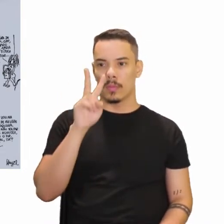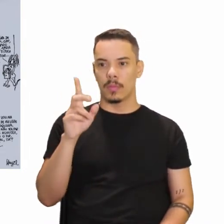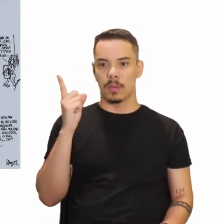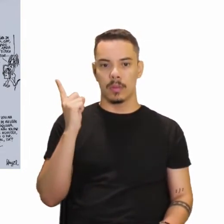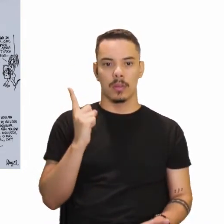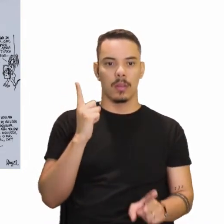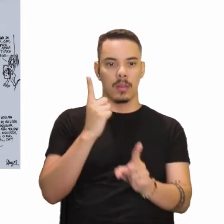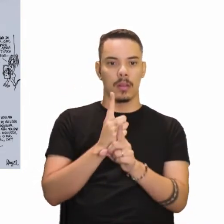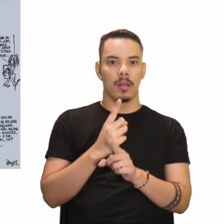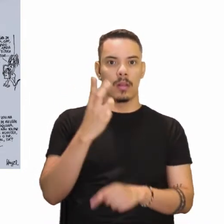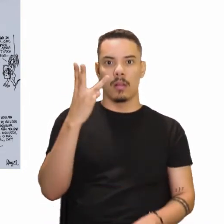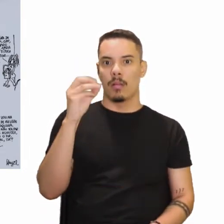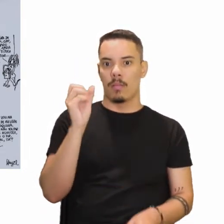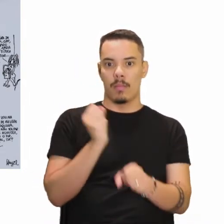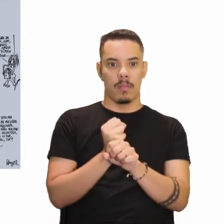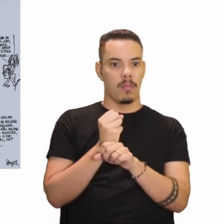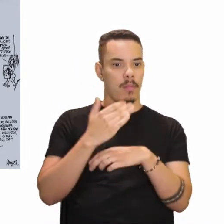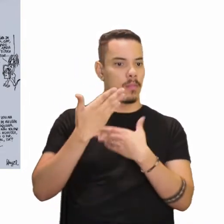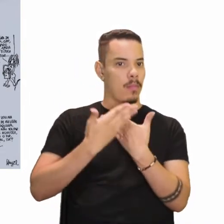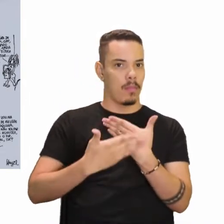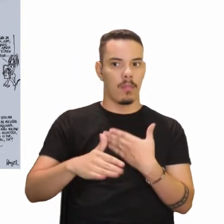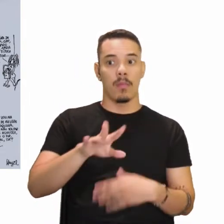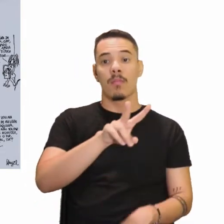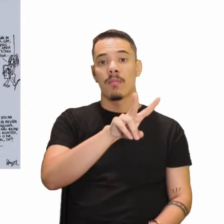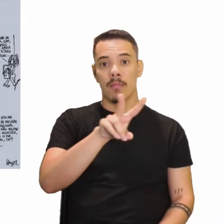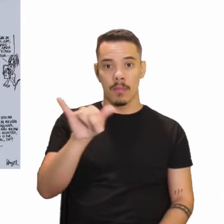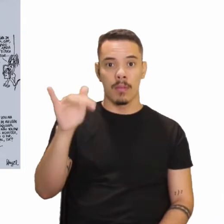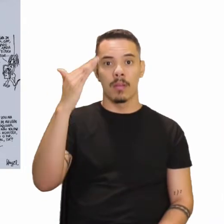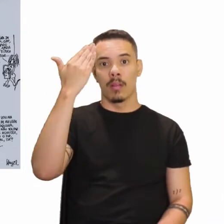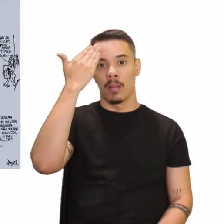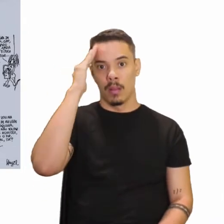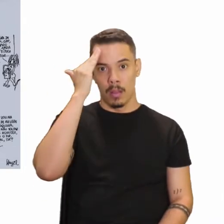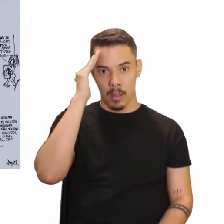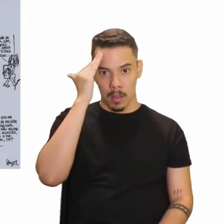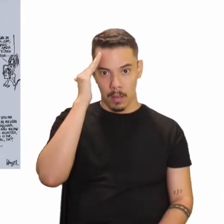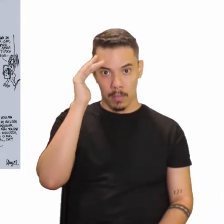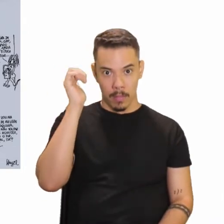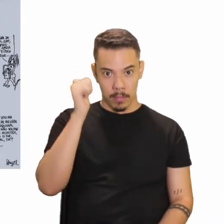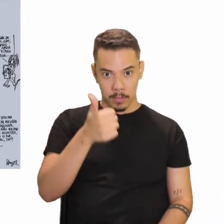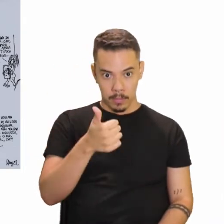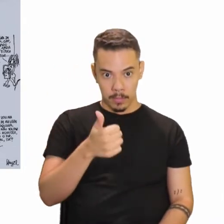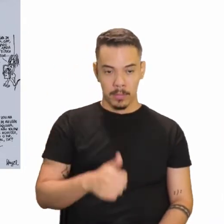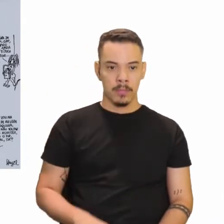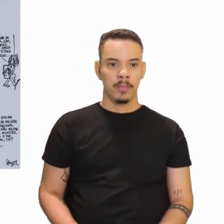daqui a 30 anos você vai entender esse cartão beleza